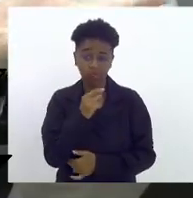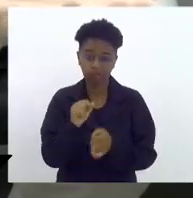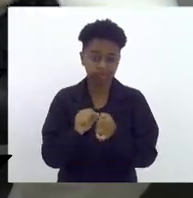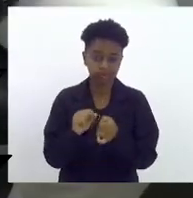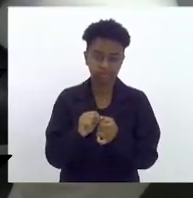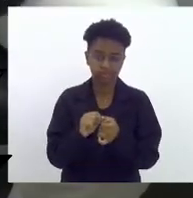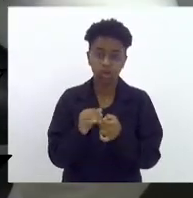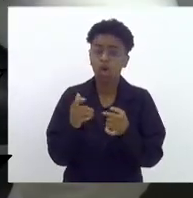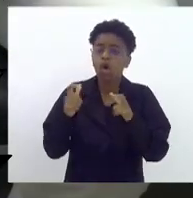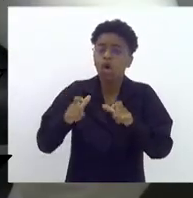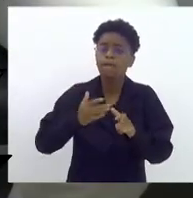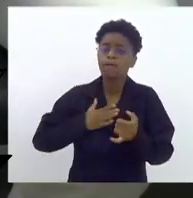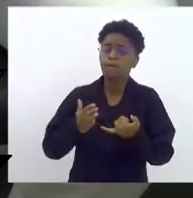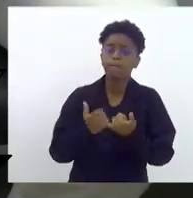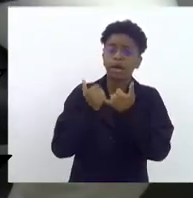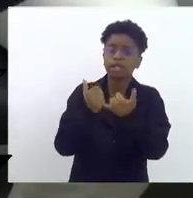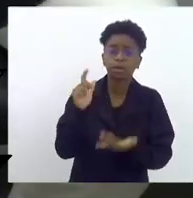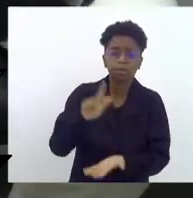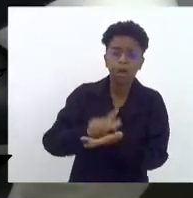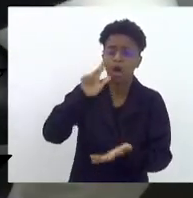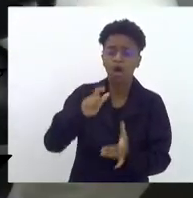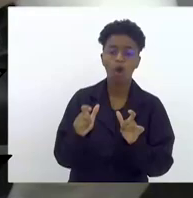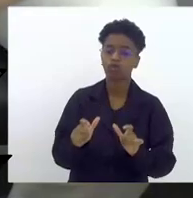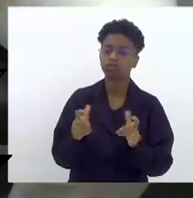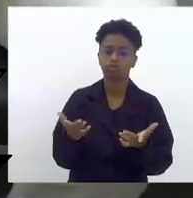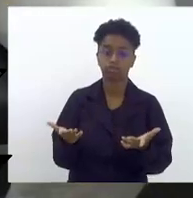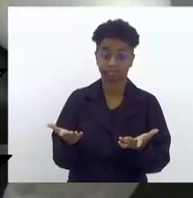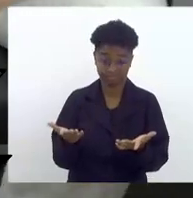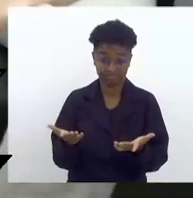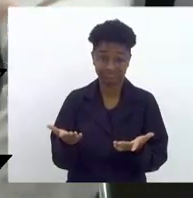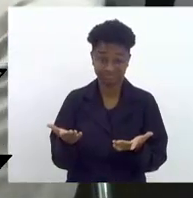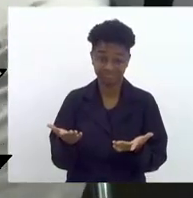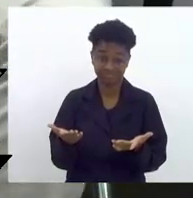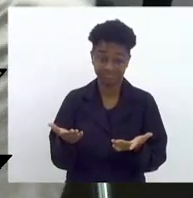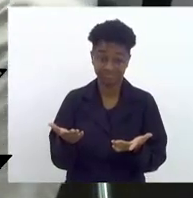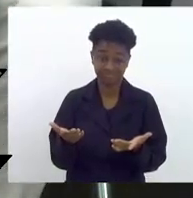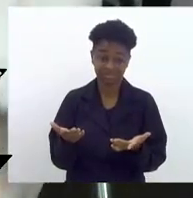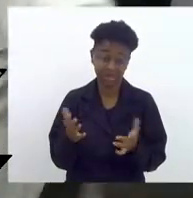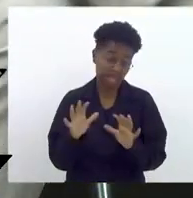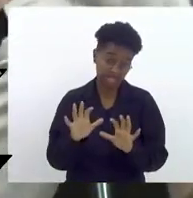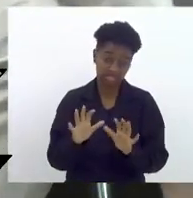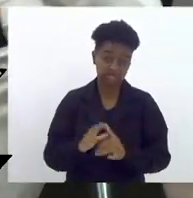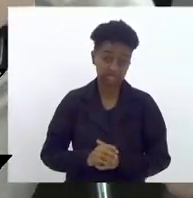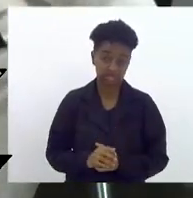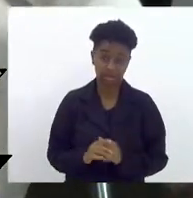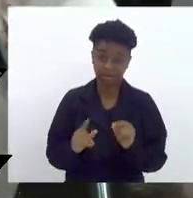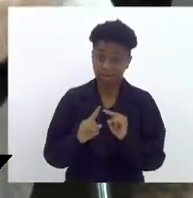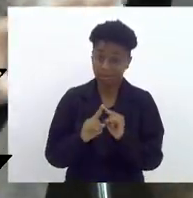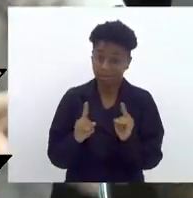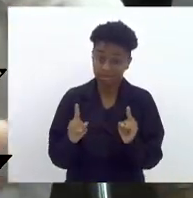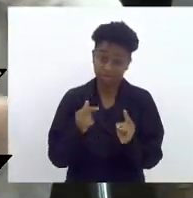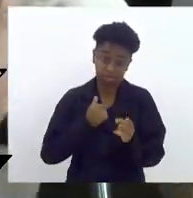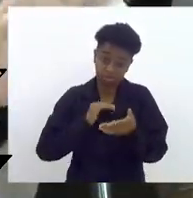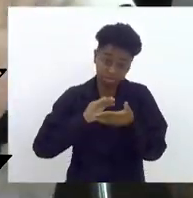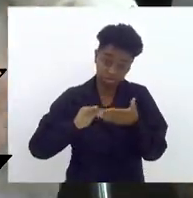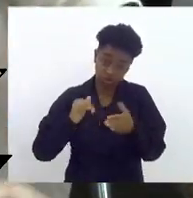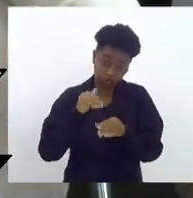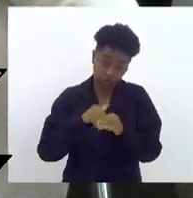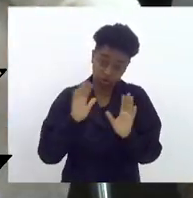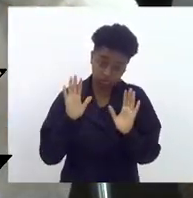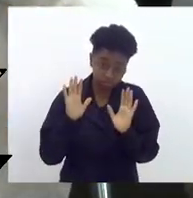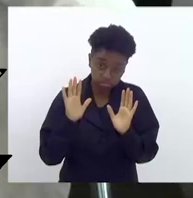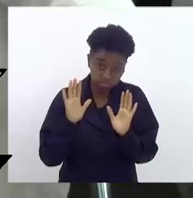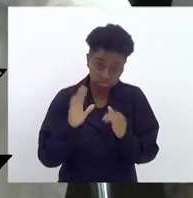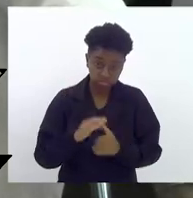Cadê meu patrimônio tombado não sei quê É nesse sentido mas tá retirado